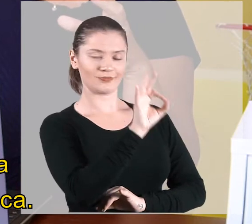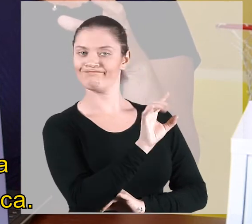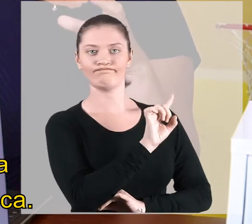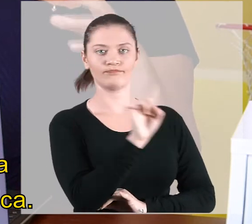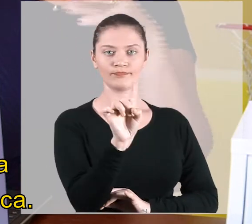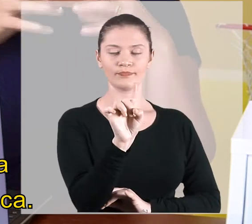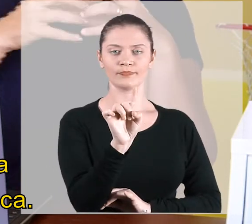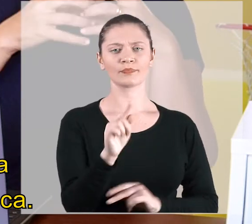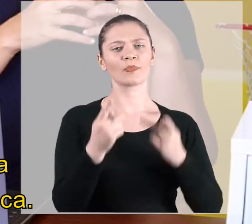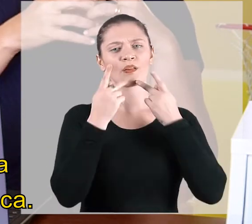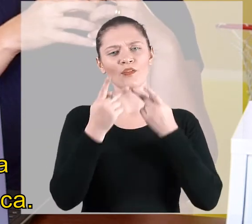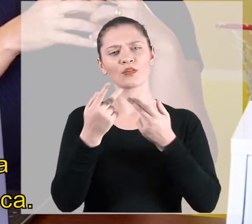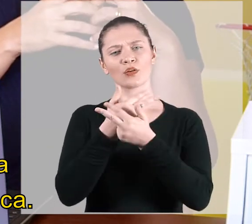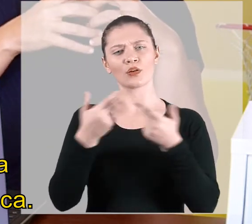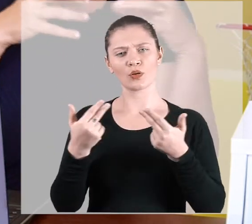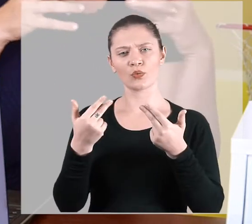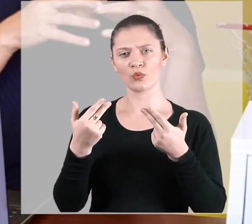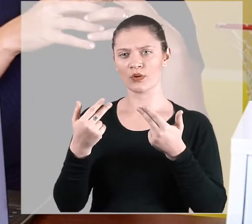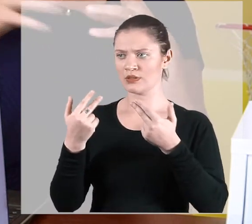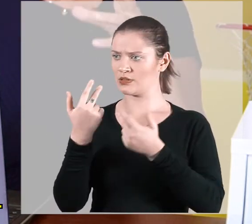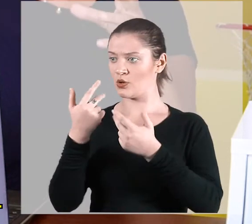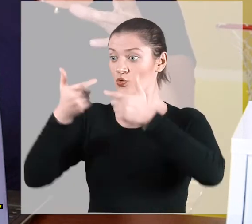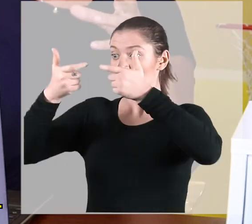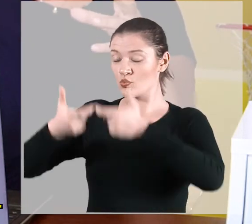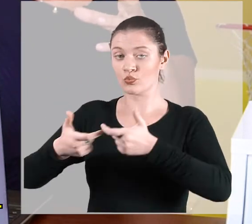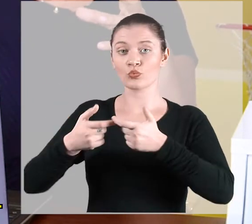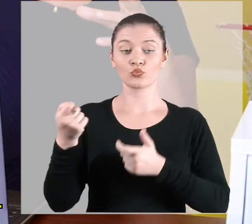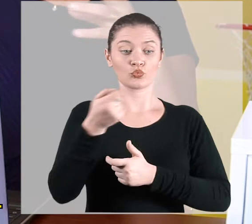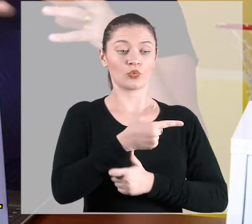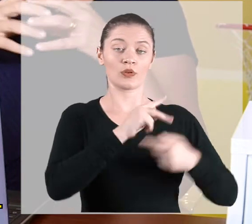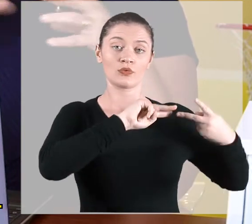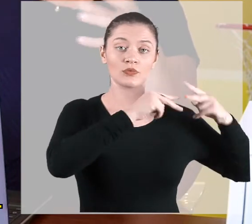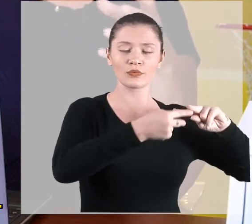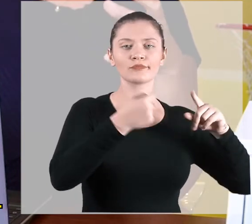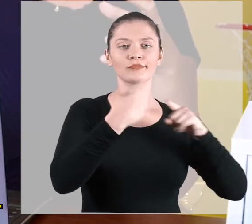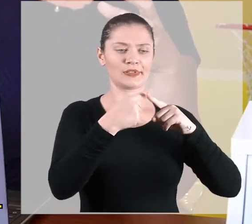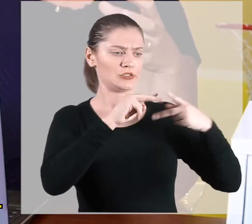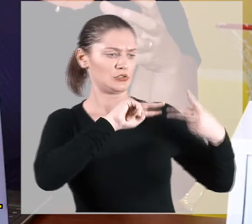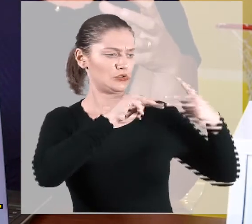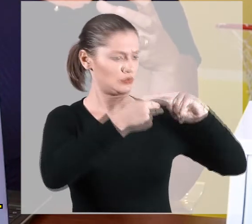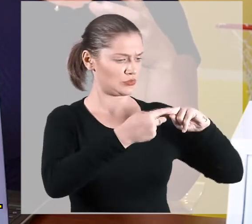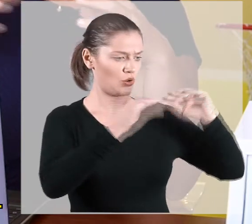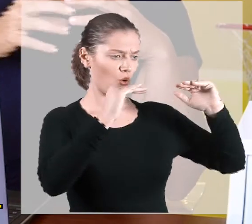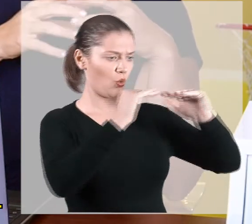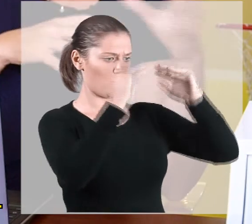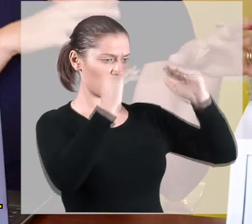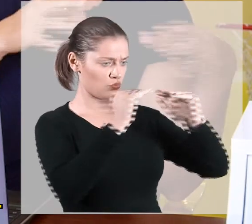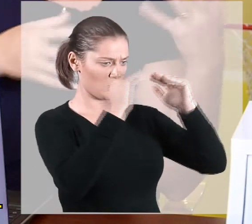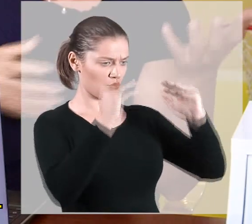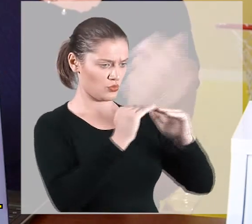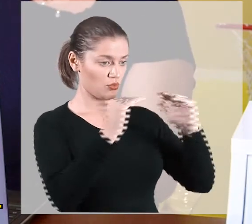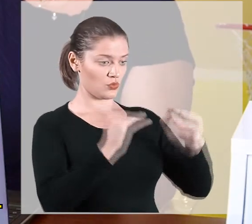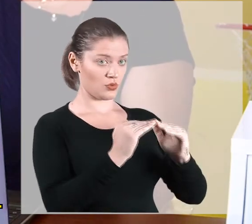é uma coisa muito mais ambiental que genética. Se fosse genética, a maioria dos gêmeos teriam concordância, né?